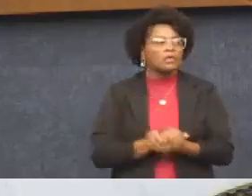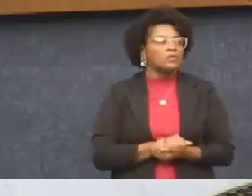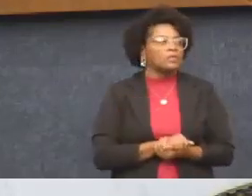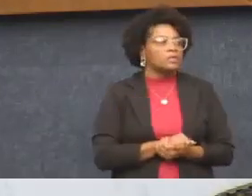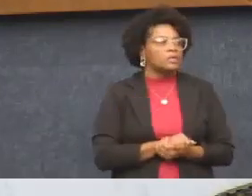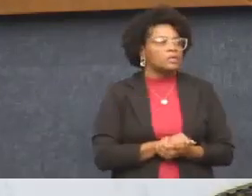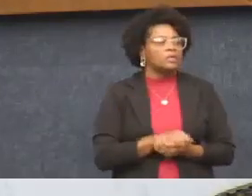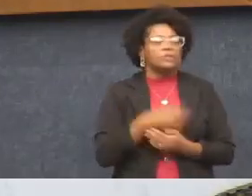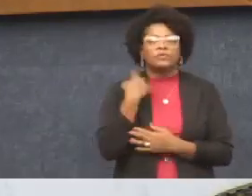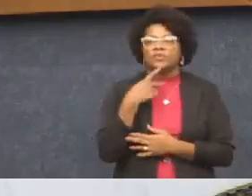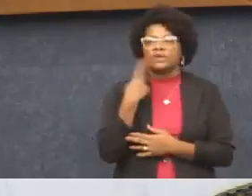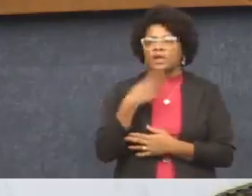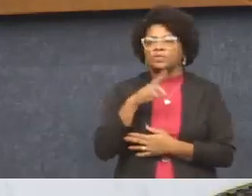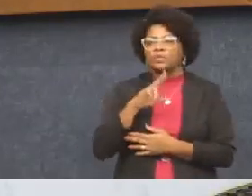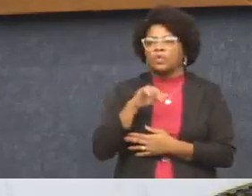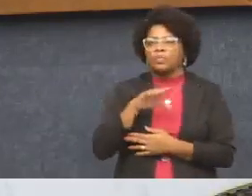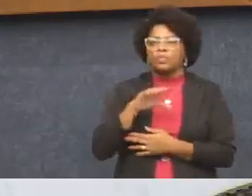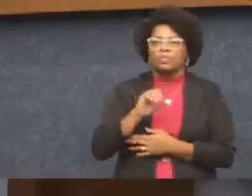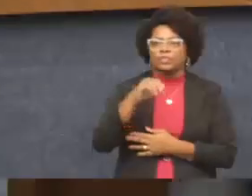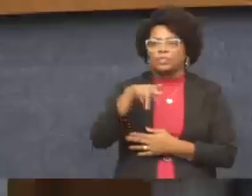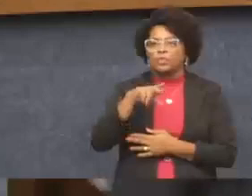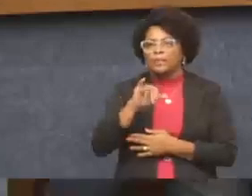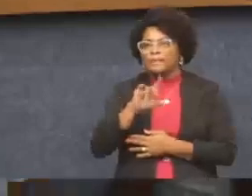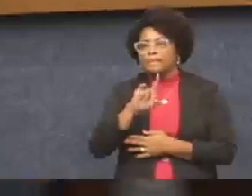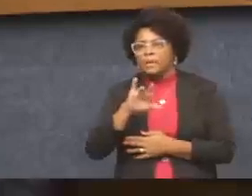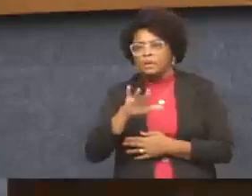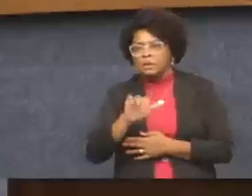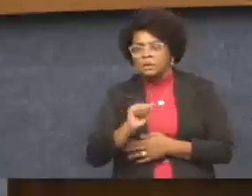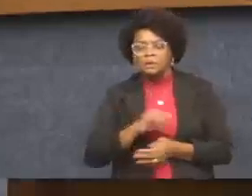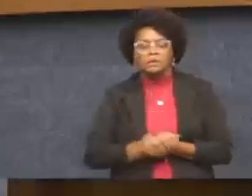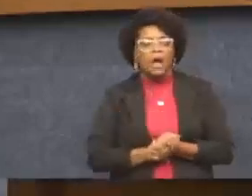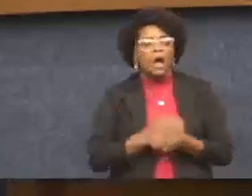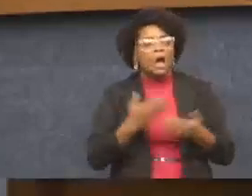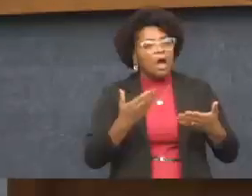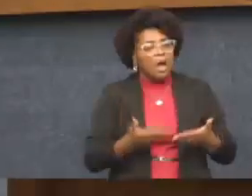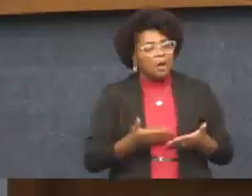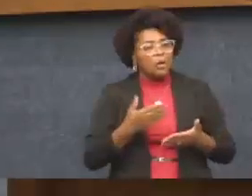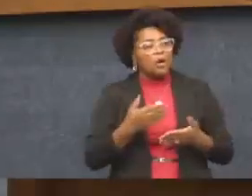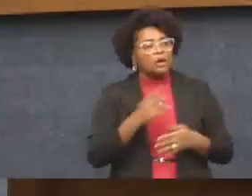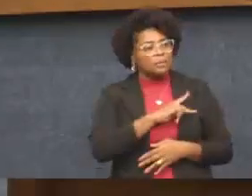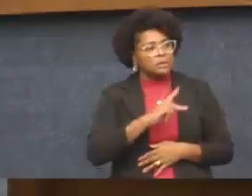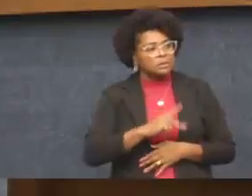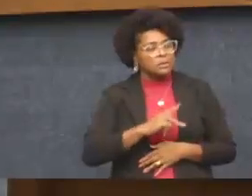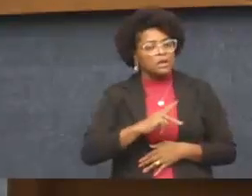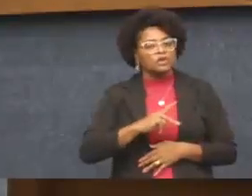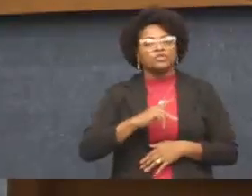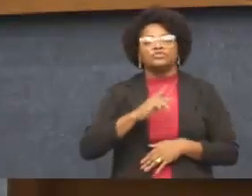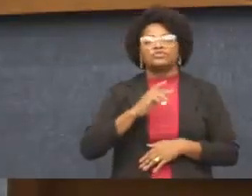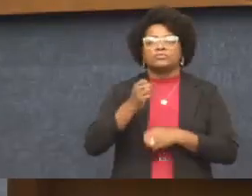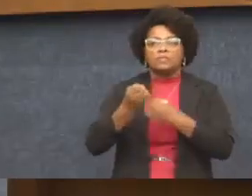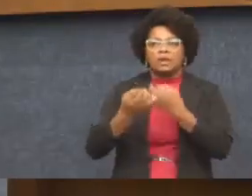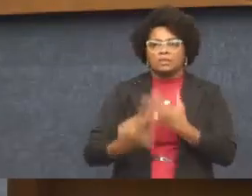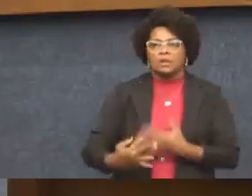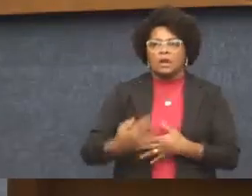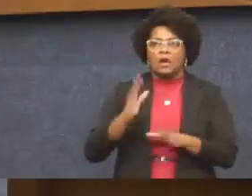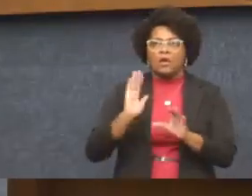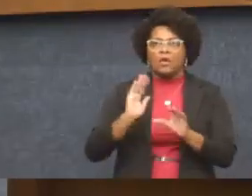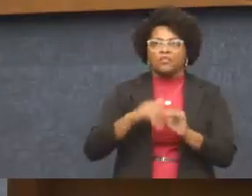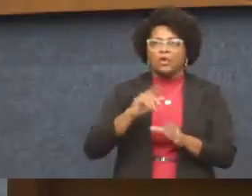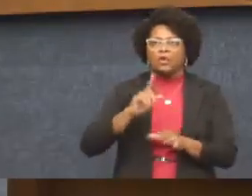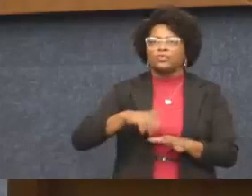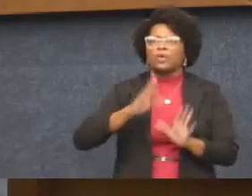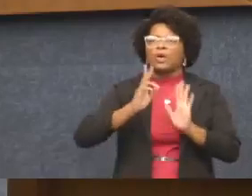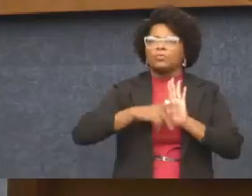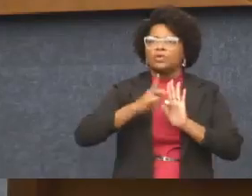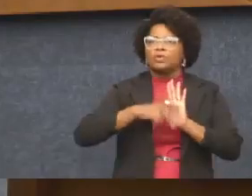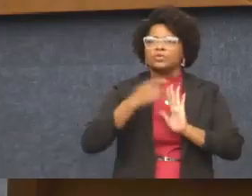para encaminhar o voto, vereador Bruno Miranda, PDT. Presidente, para encaminhar o voto, esse é um projeto importante que muda as regras gerais